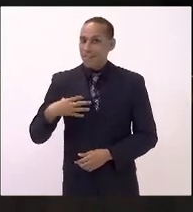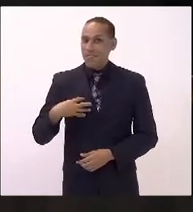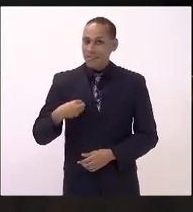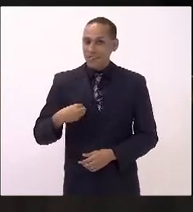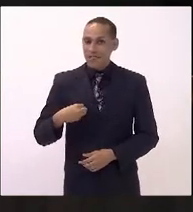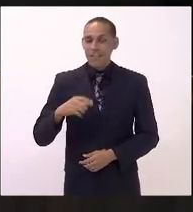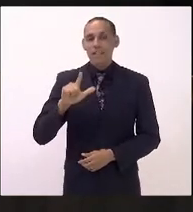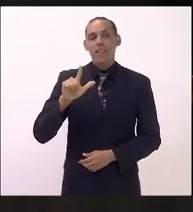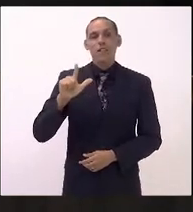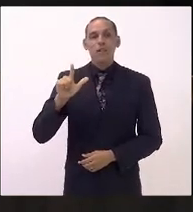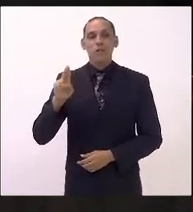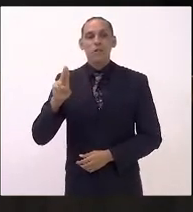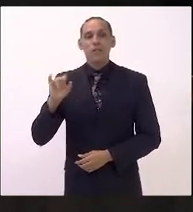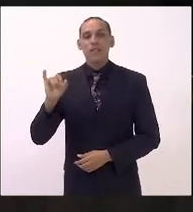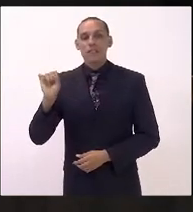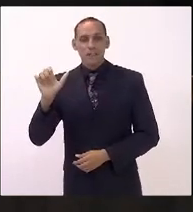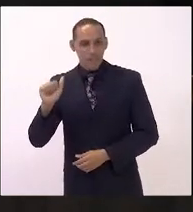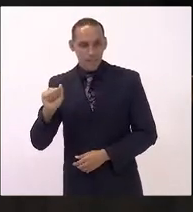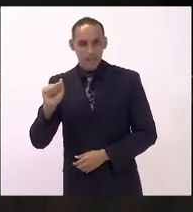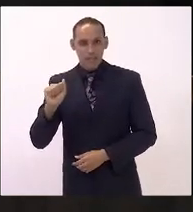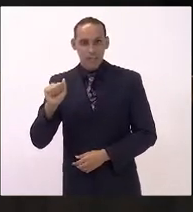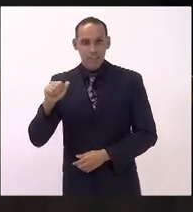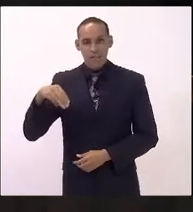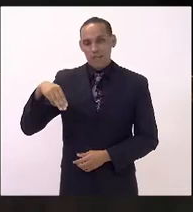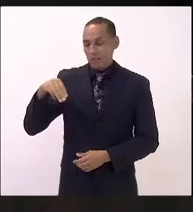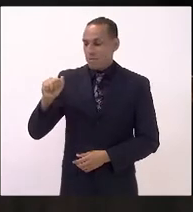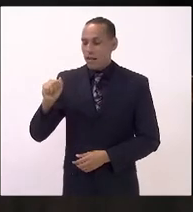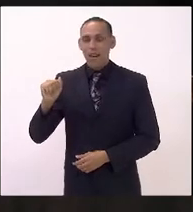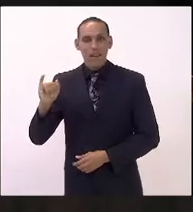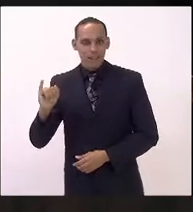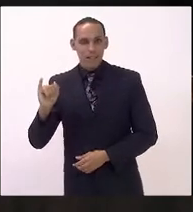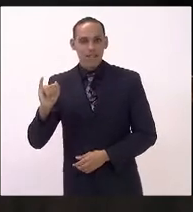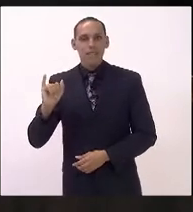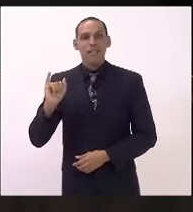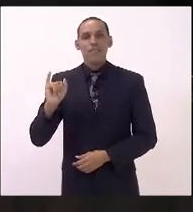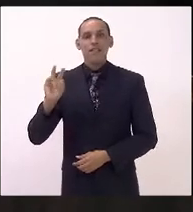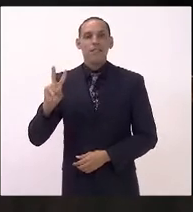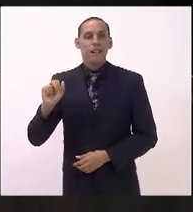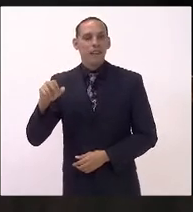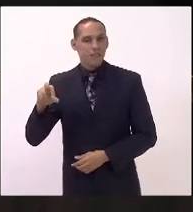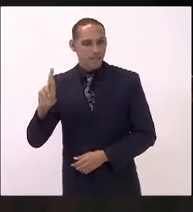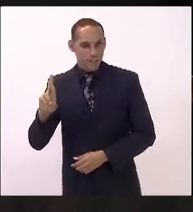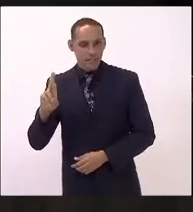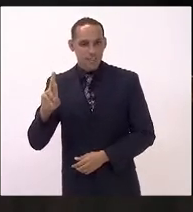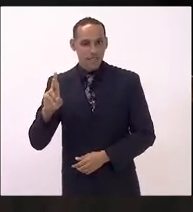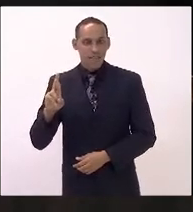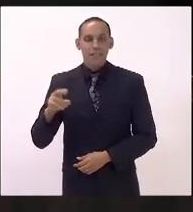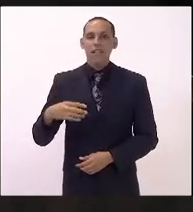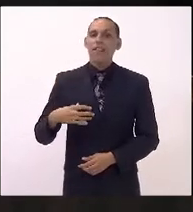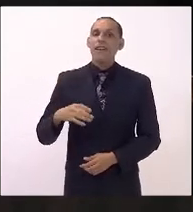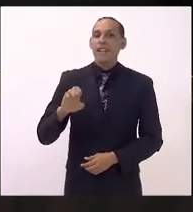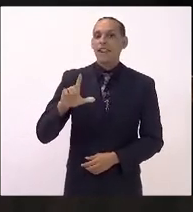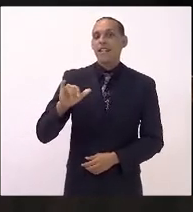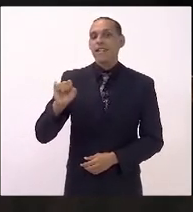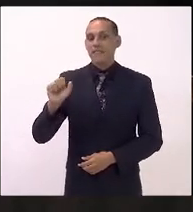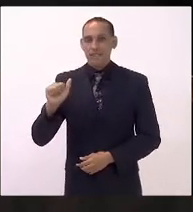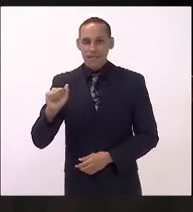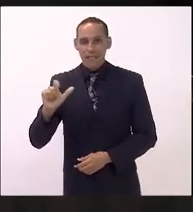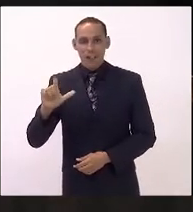de Luísa Maim Ivanir dos Santos, filha, Elisa